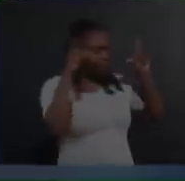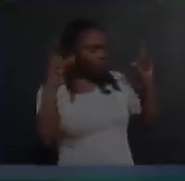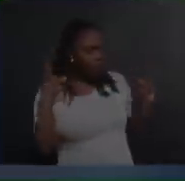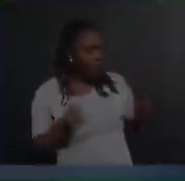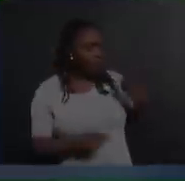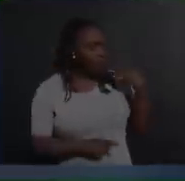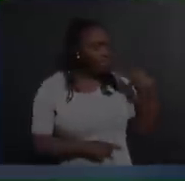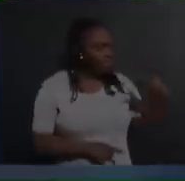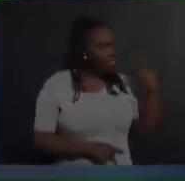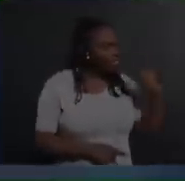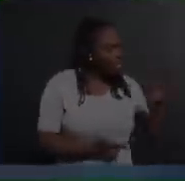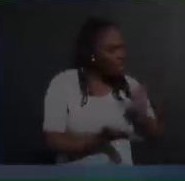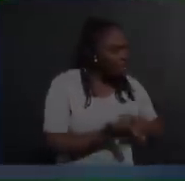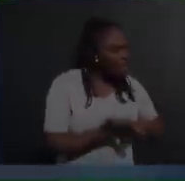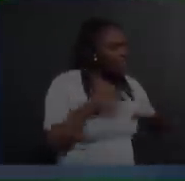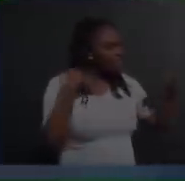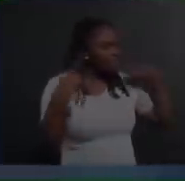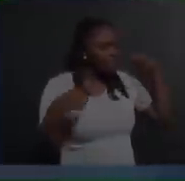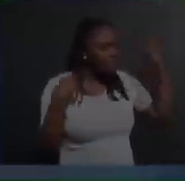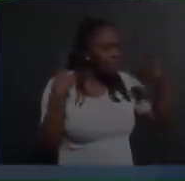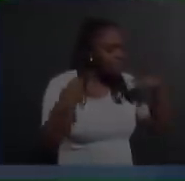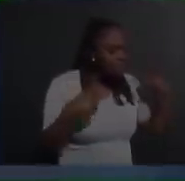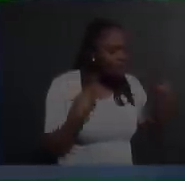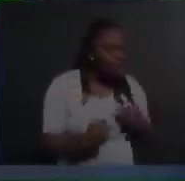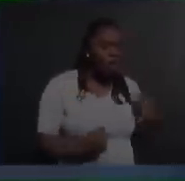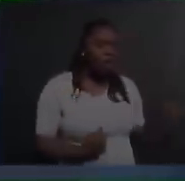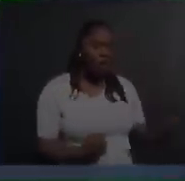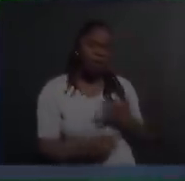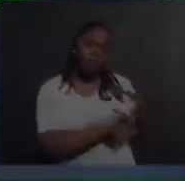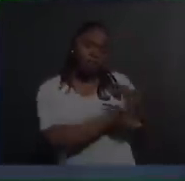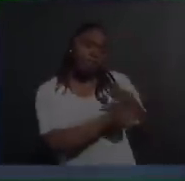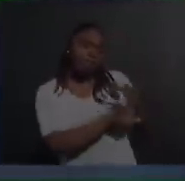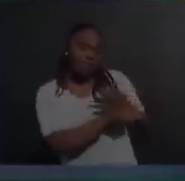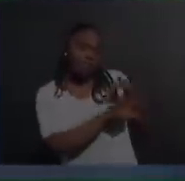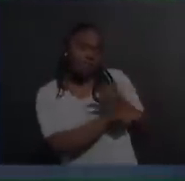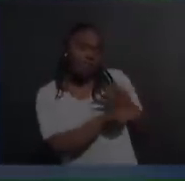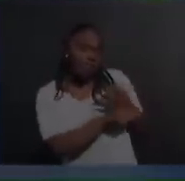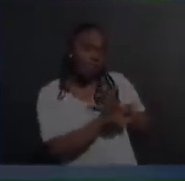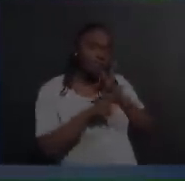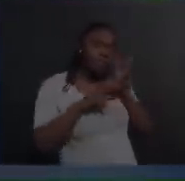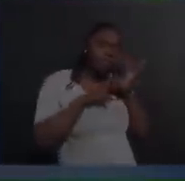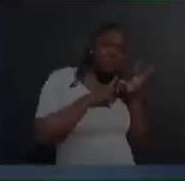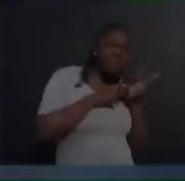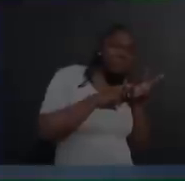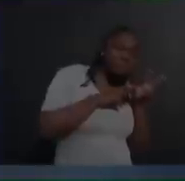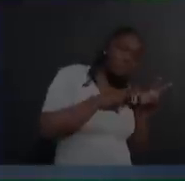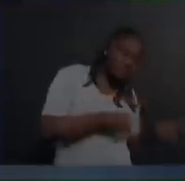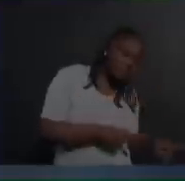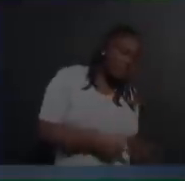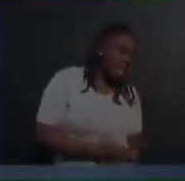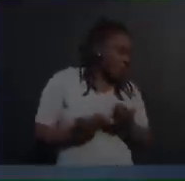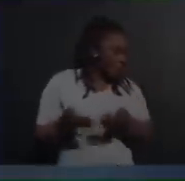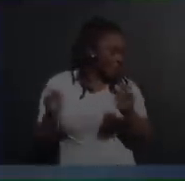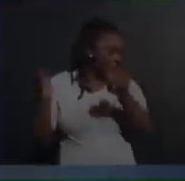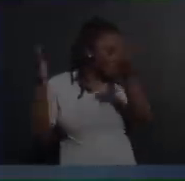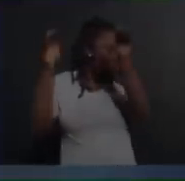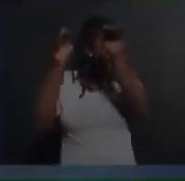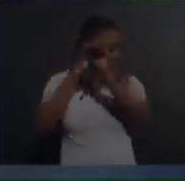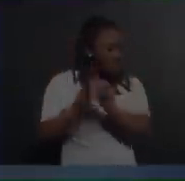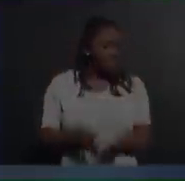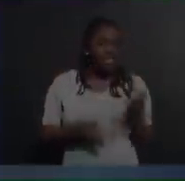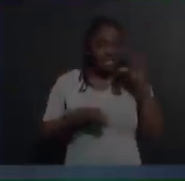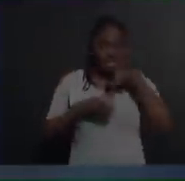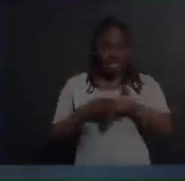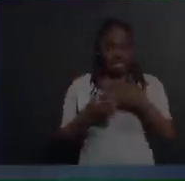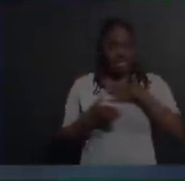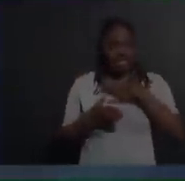da manhã, vocês estão doidos, nós estamos de férias, férias é dormir, andar de balão, e por dentro,